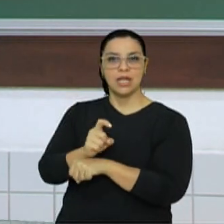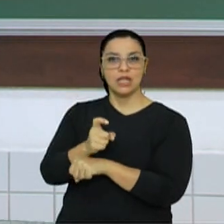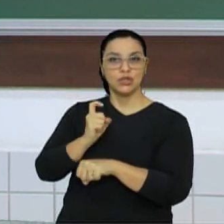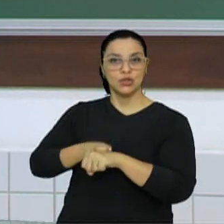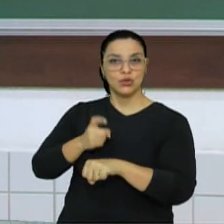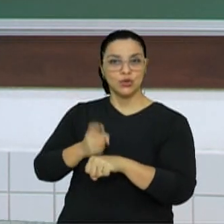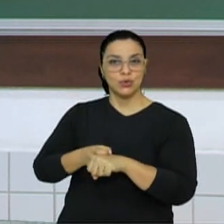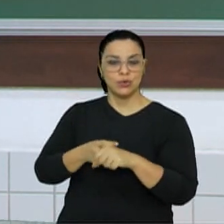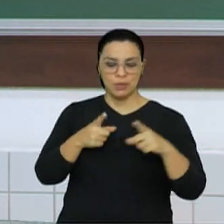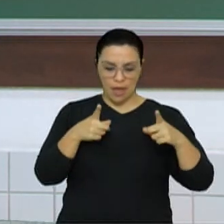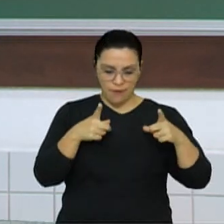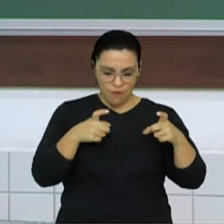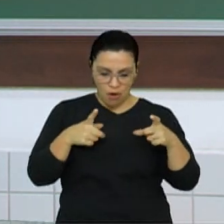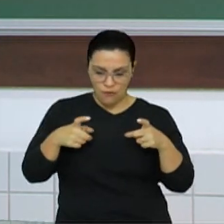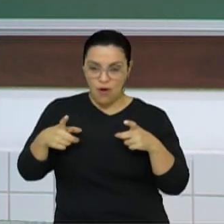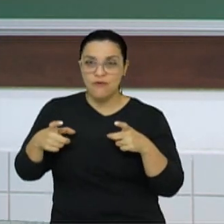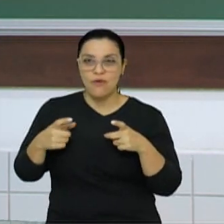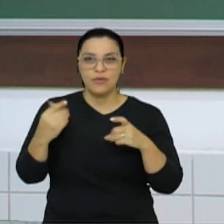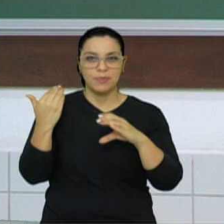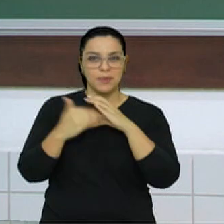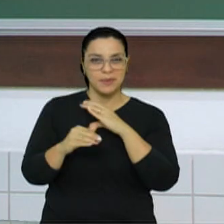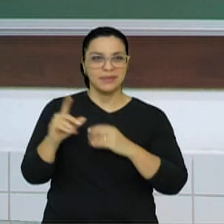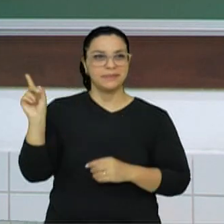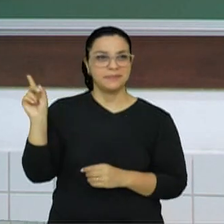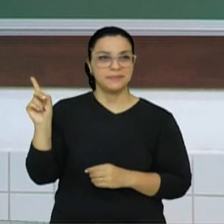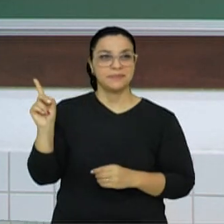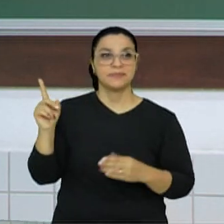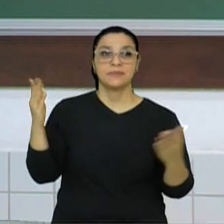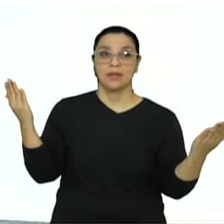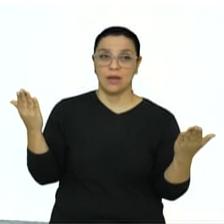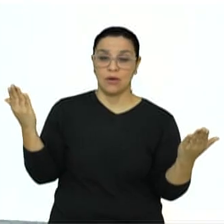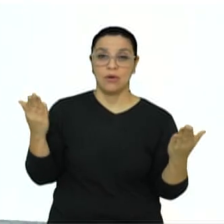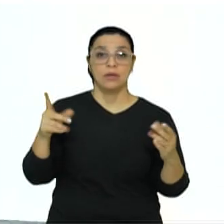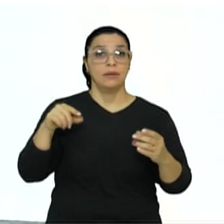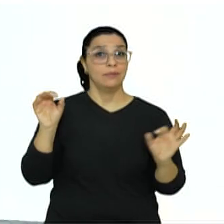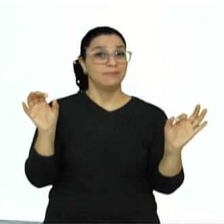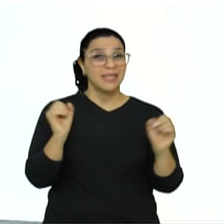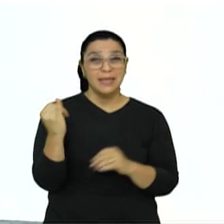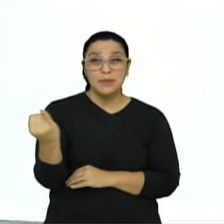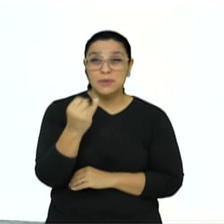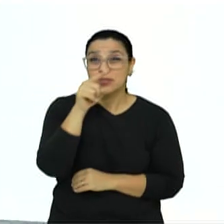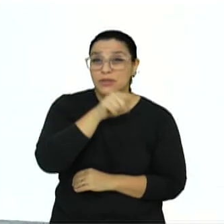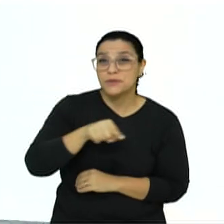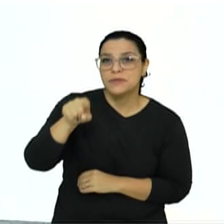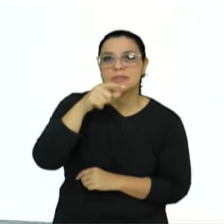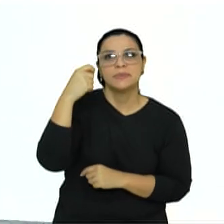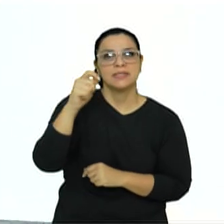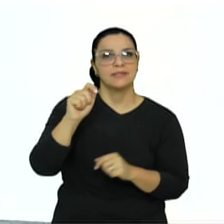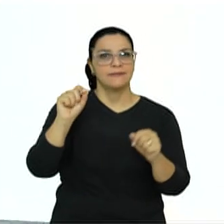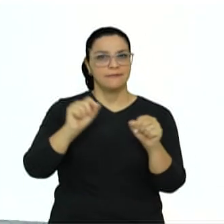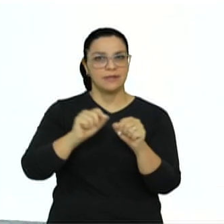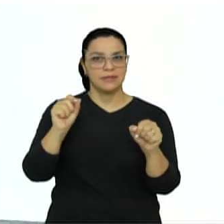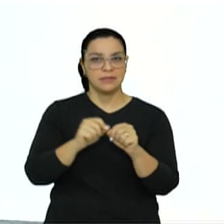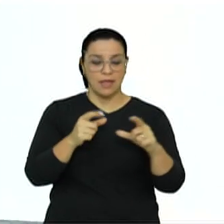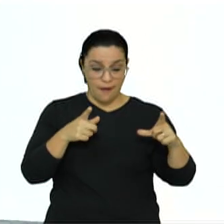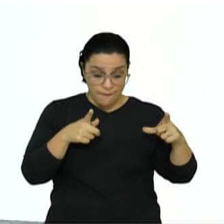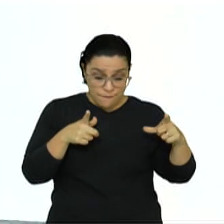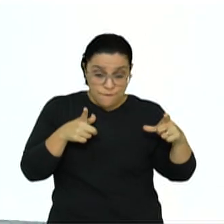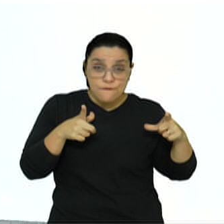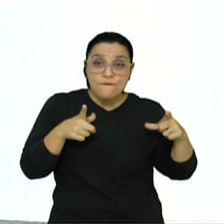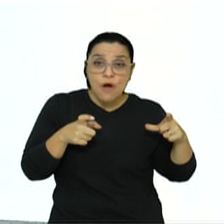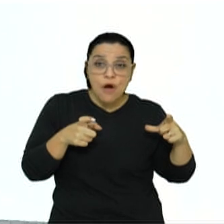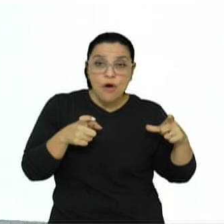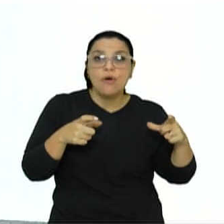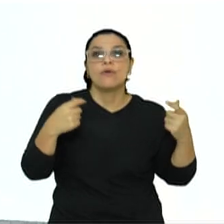momento você vai bater as fotos e tudo mais. Beleza, gente? Uma coisa que eu peço para vocês, gente, fotografe o